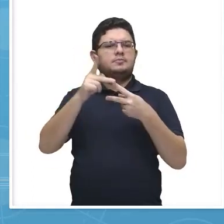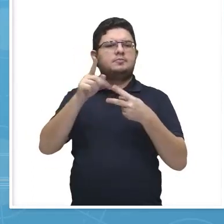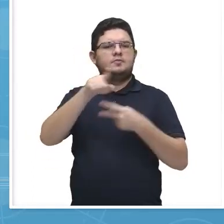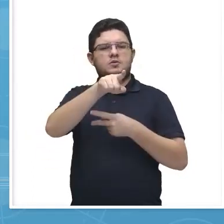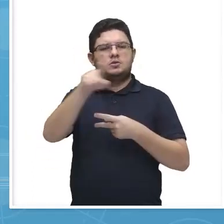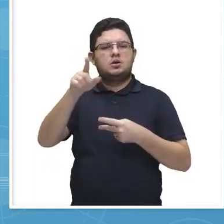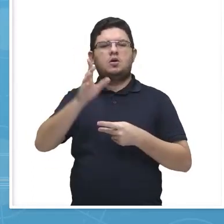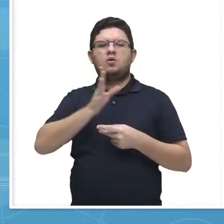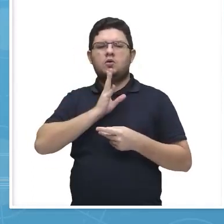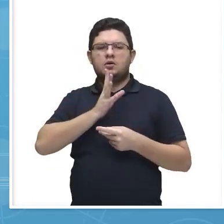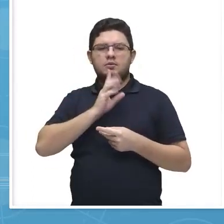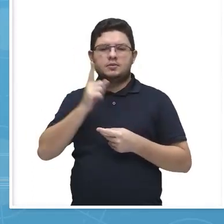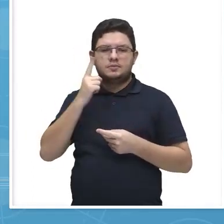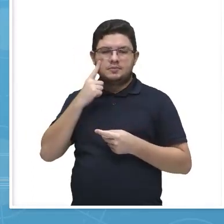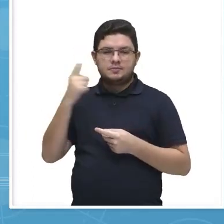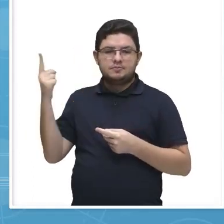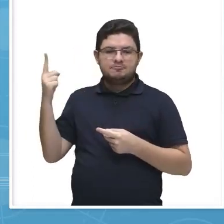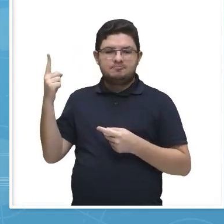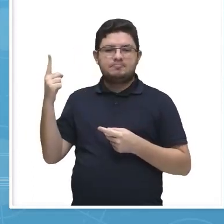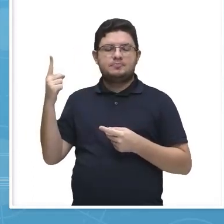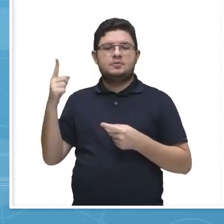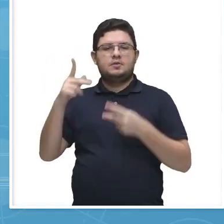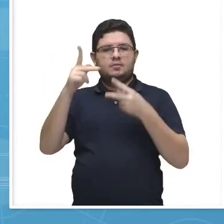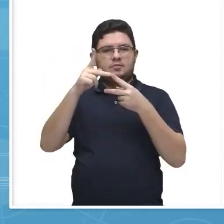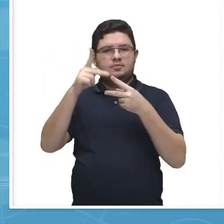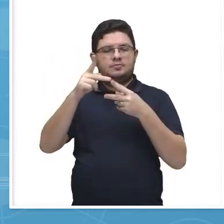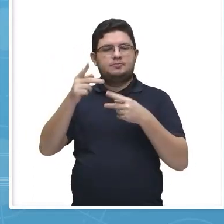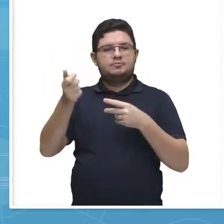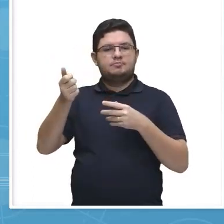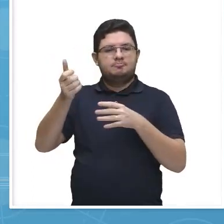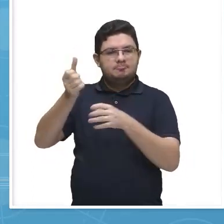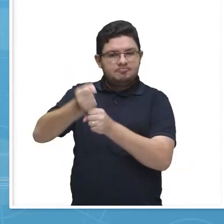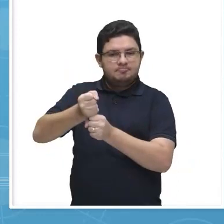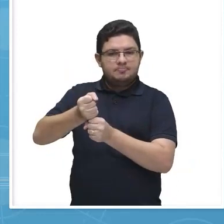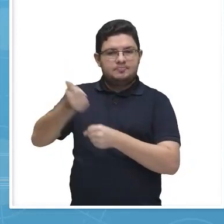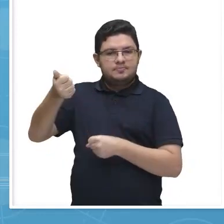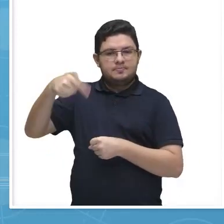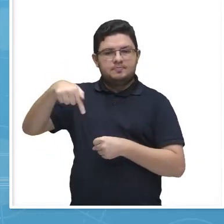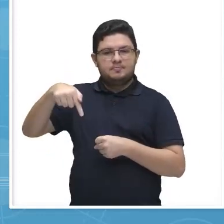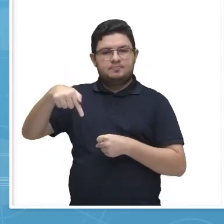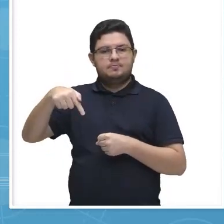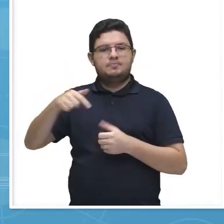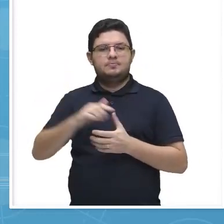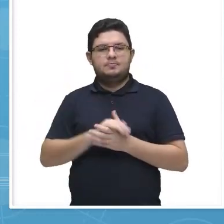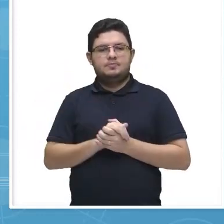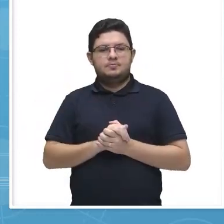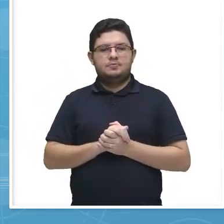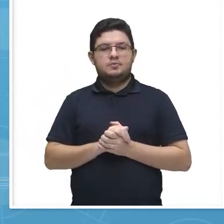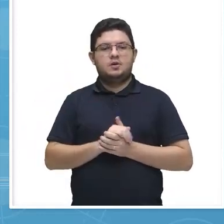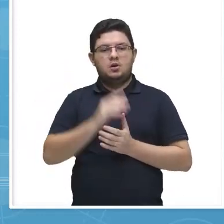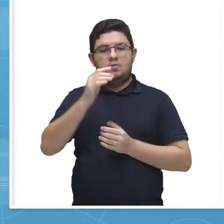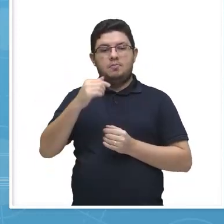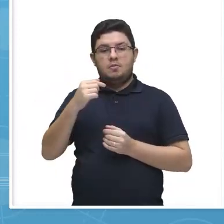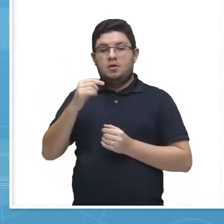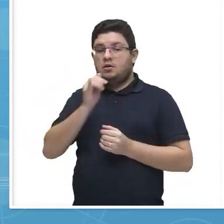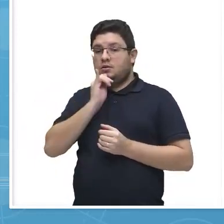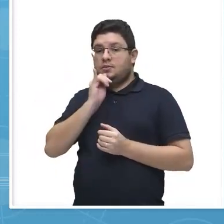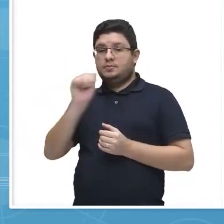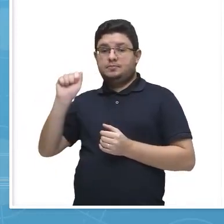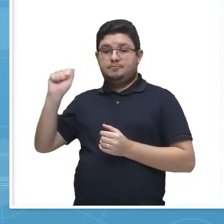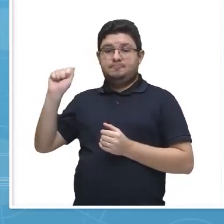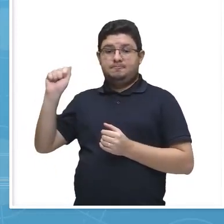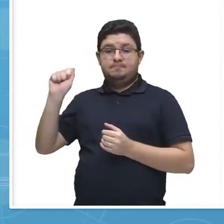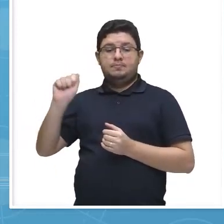as essenciais, são essas 17 aqui, certo? Eu acredito em você.